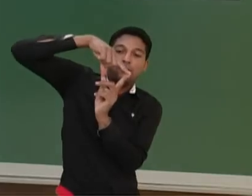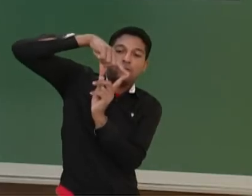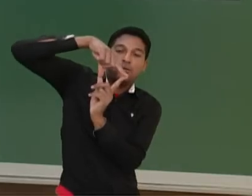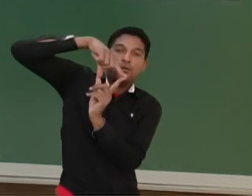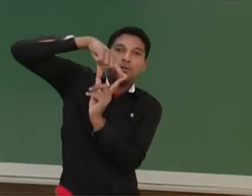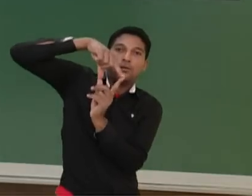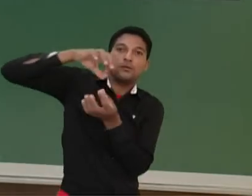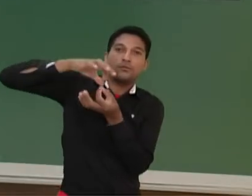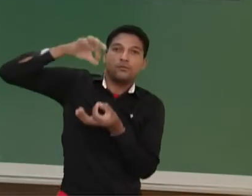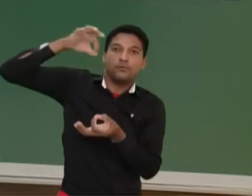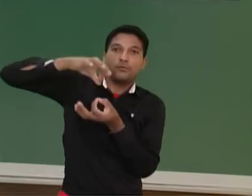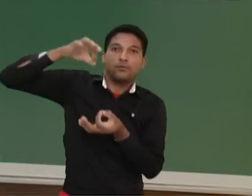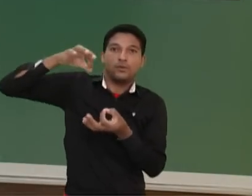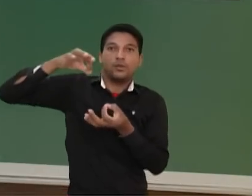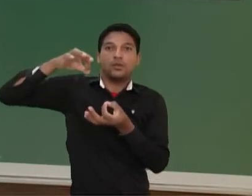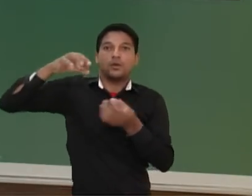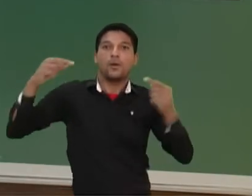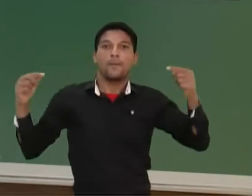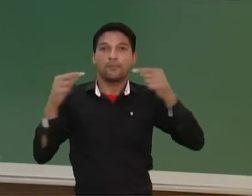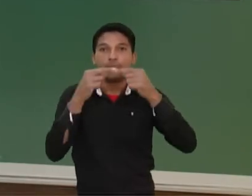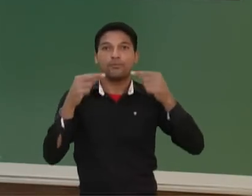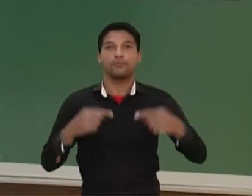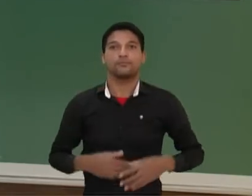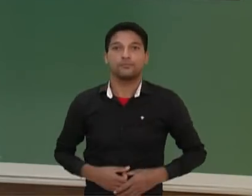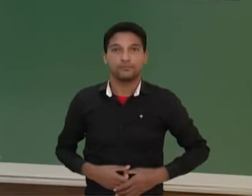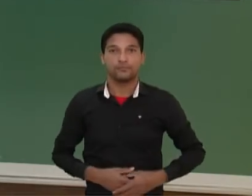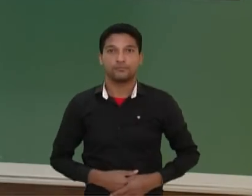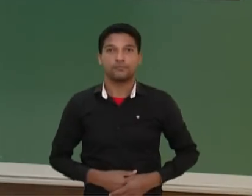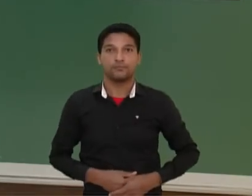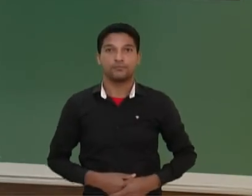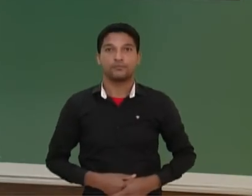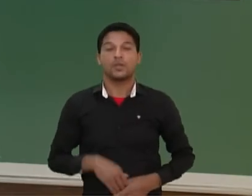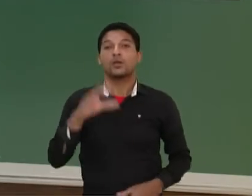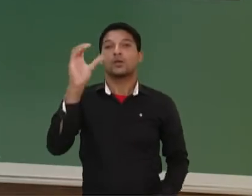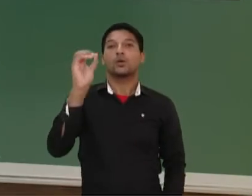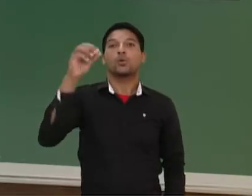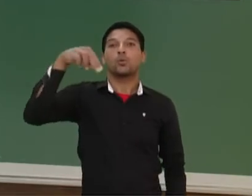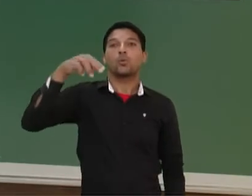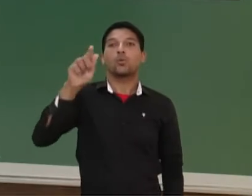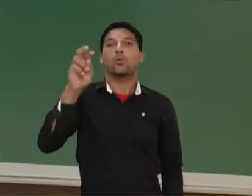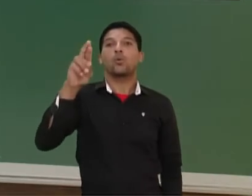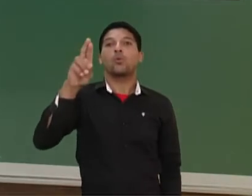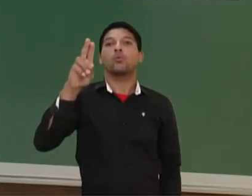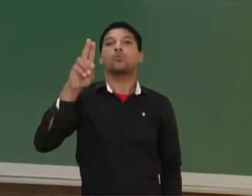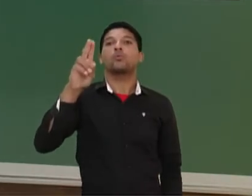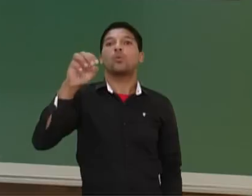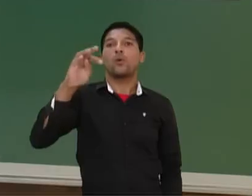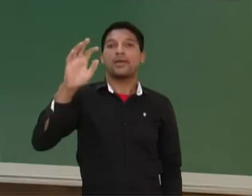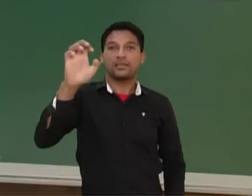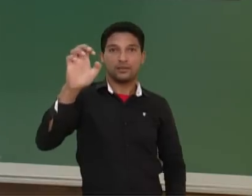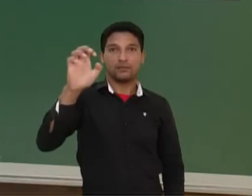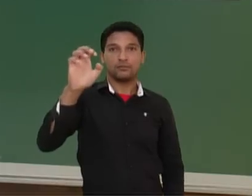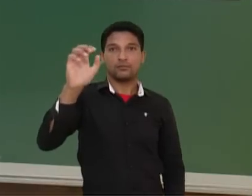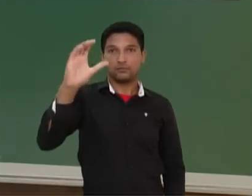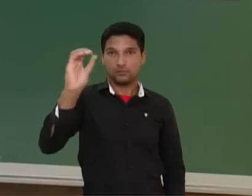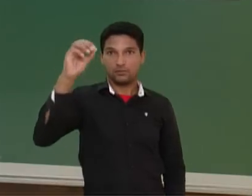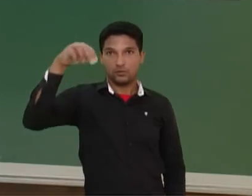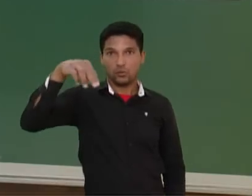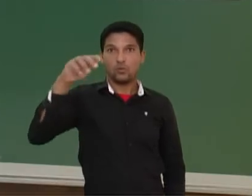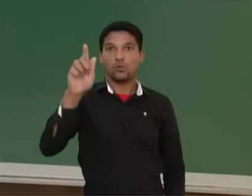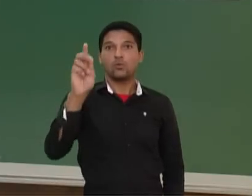este. Então esses dois triângulos, eles são o quê? Congruentes por qual caso?